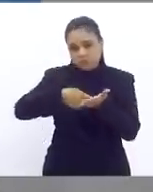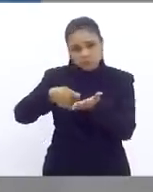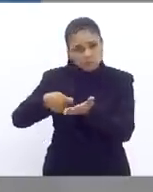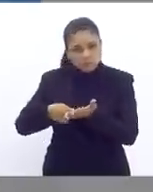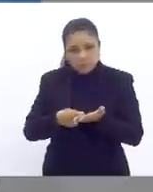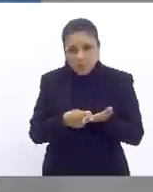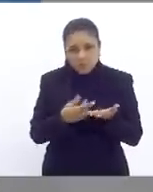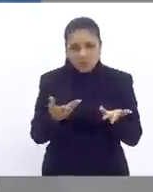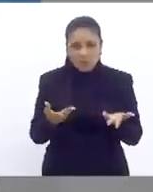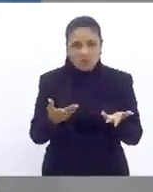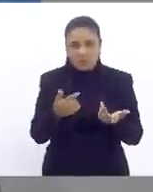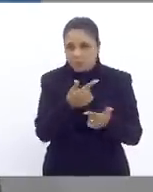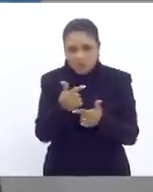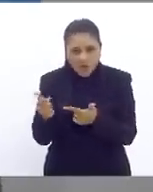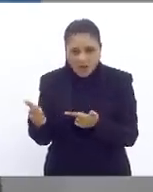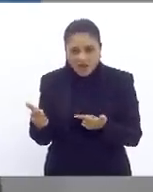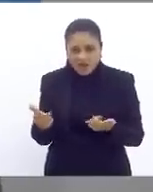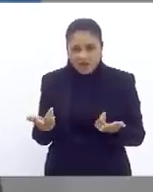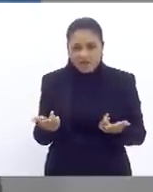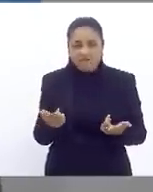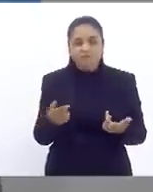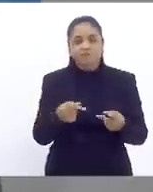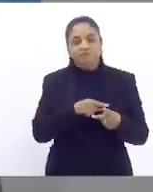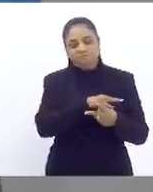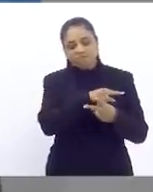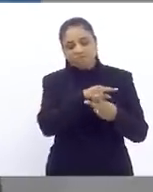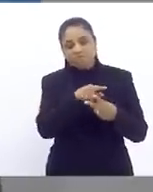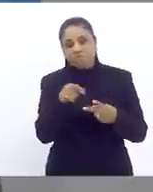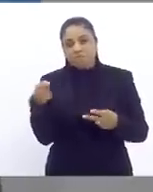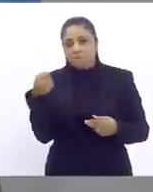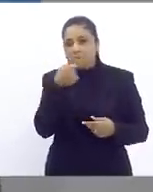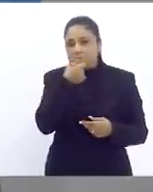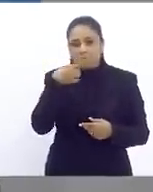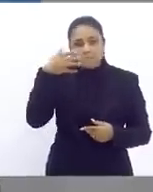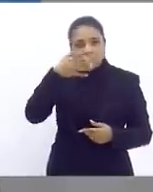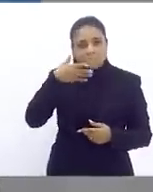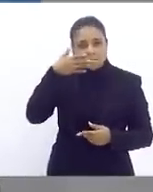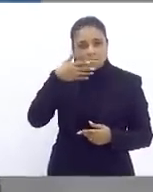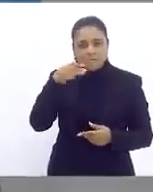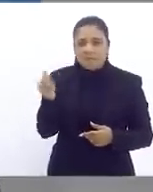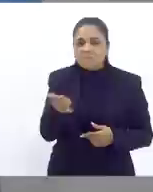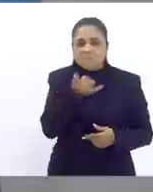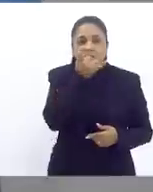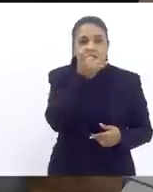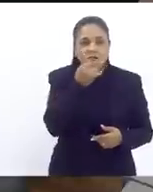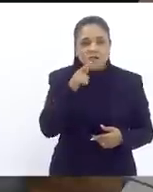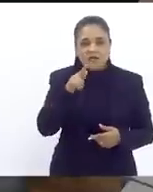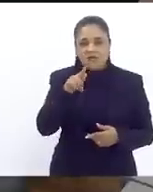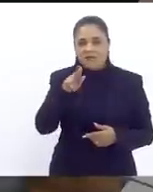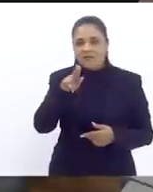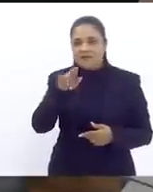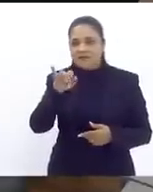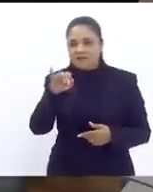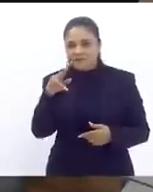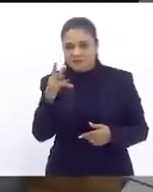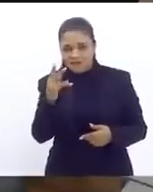Alexandre em seguida os três últimos pode falar perdão Doutor Guilherme